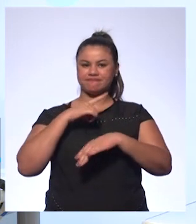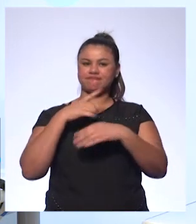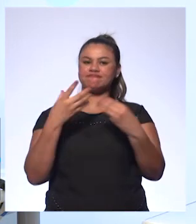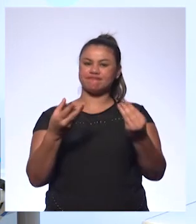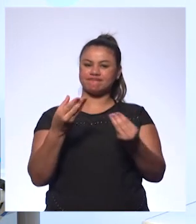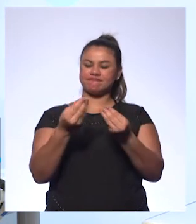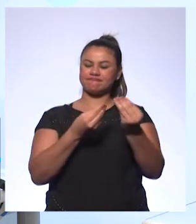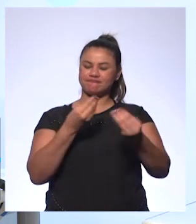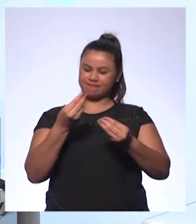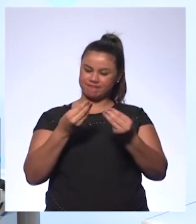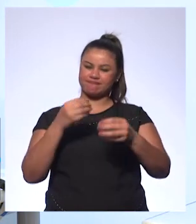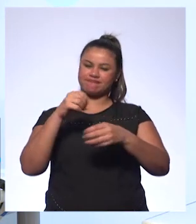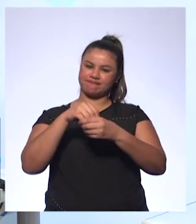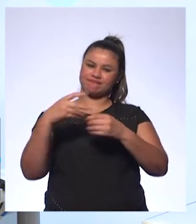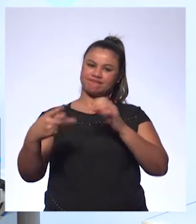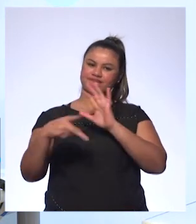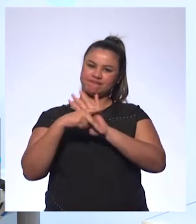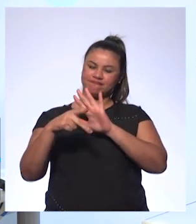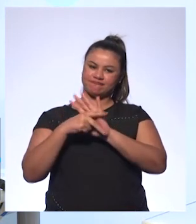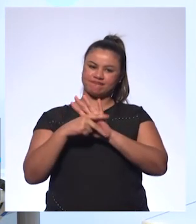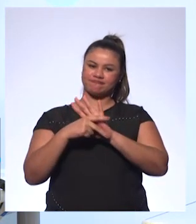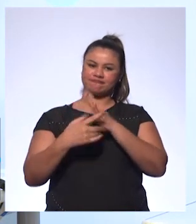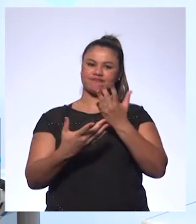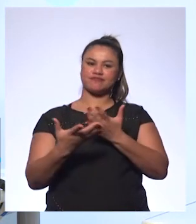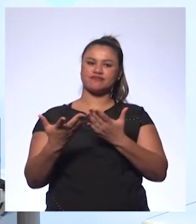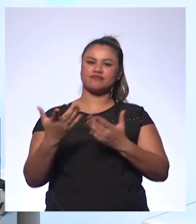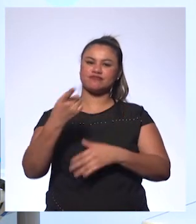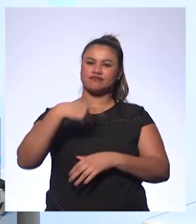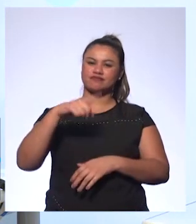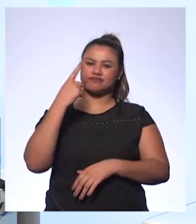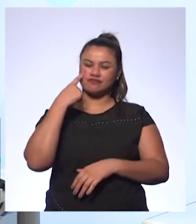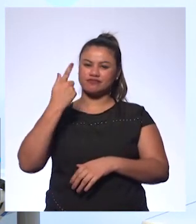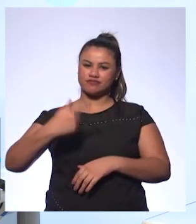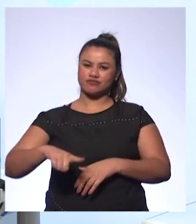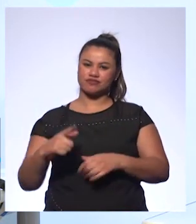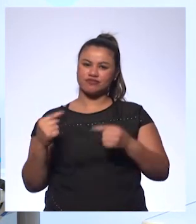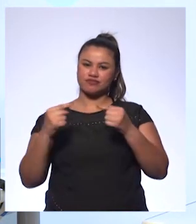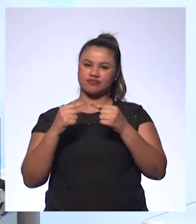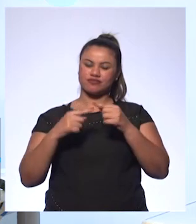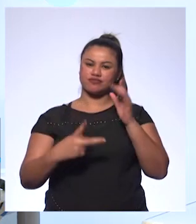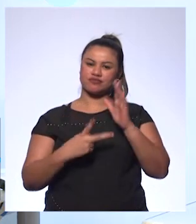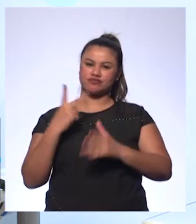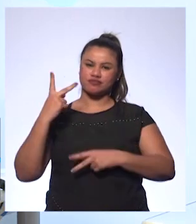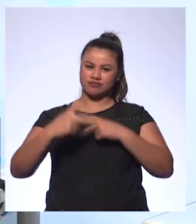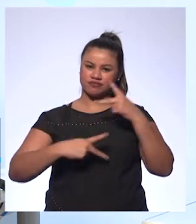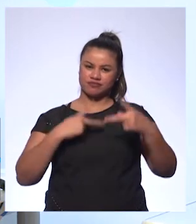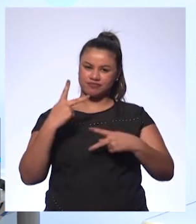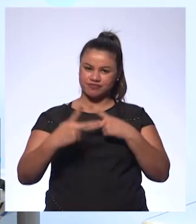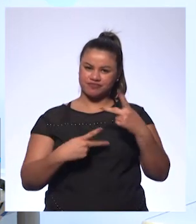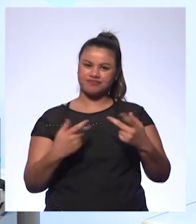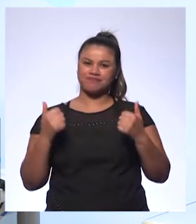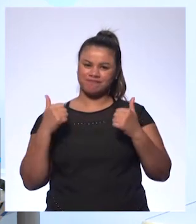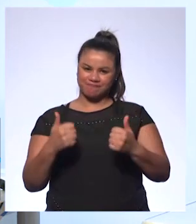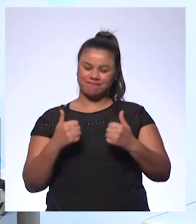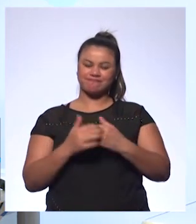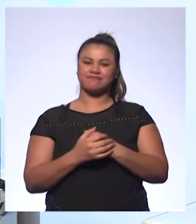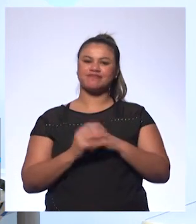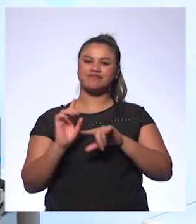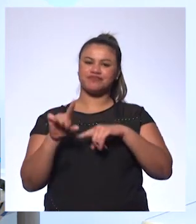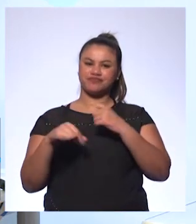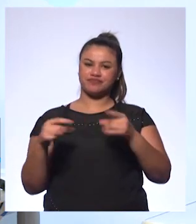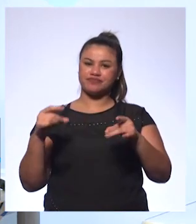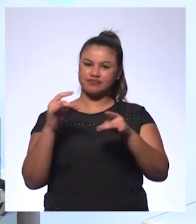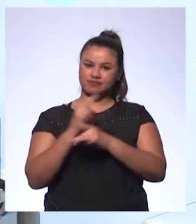trabalhando aí Alguns conteúdos então a gente tá vai rever o conteúdo que foi do segundo bimestre tá então depois